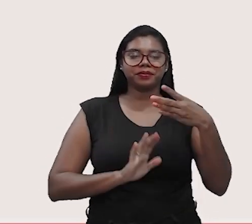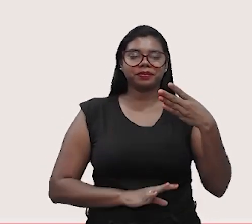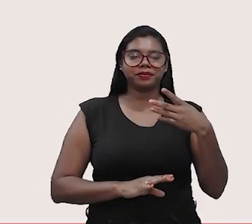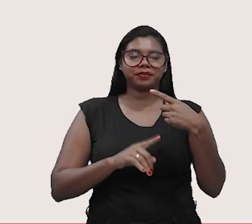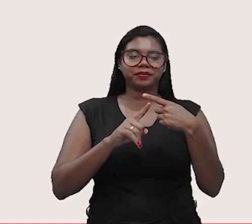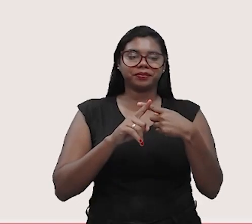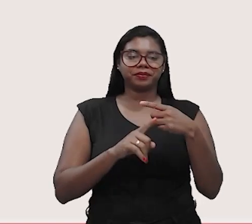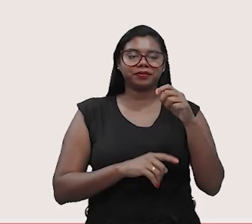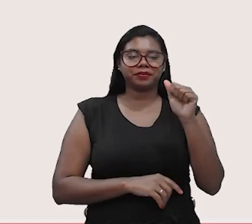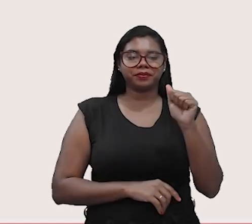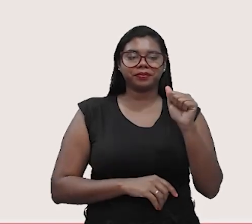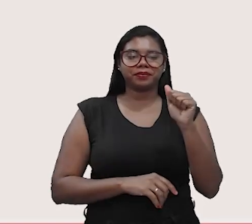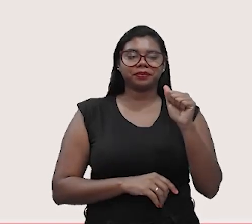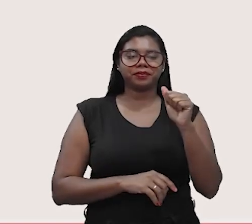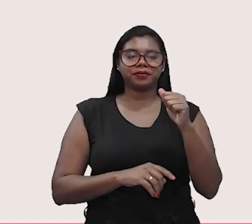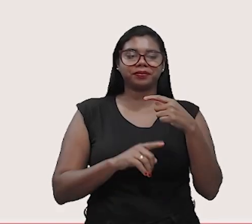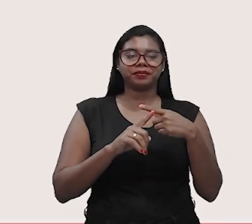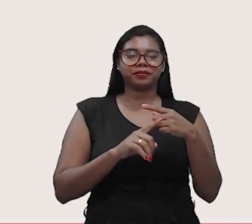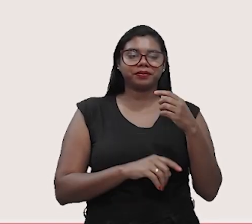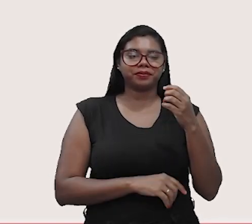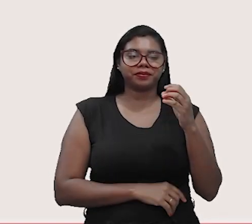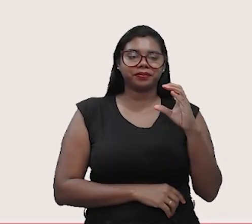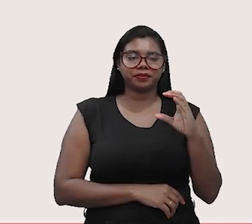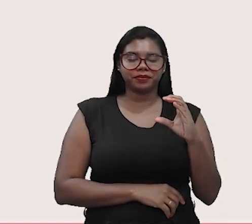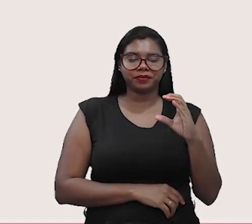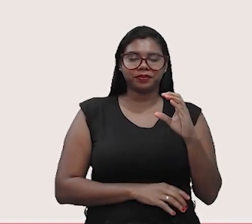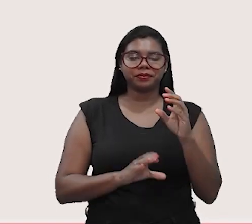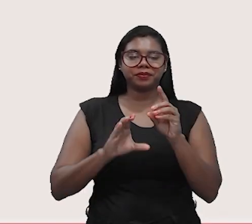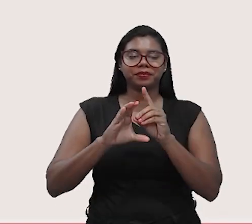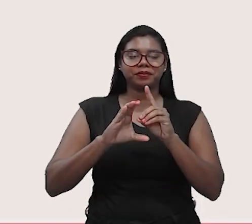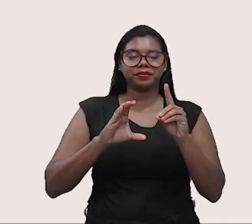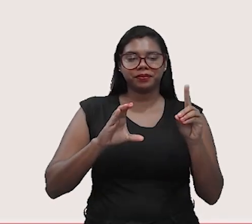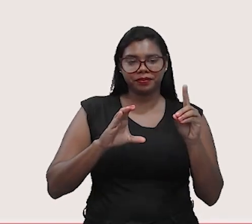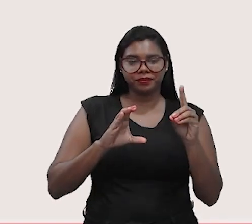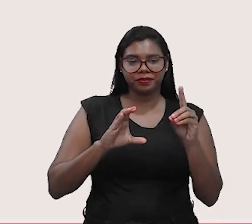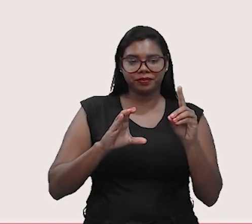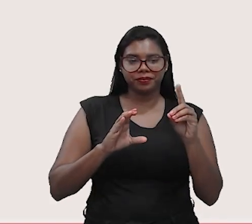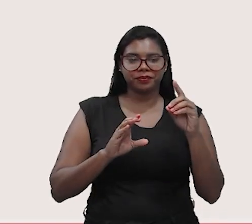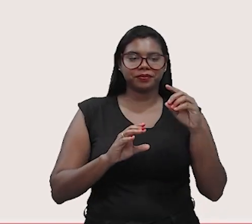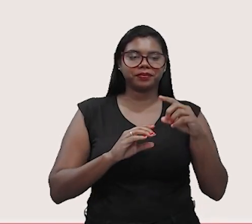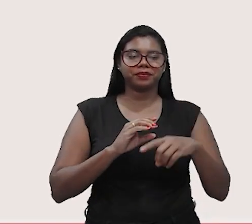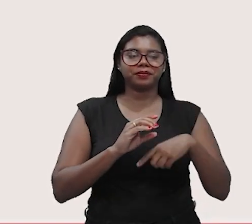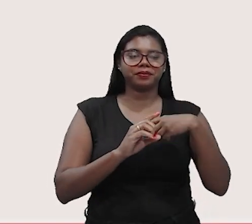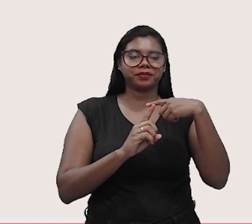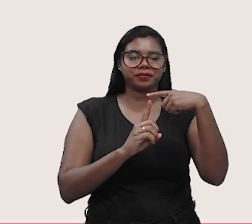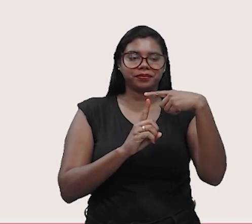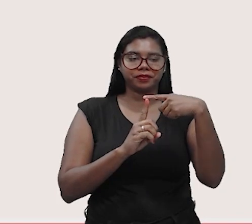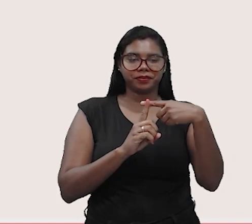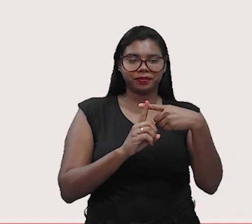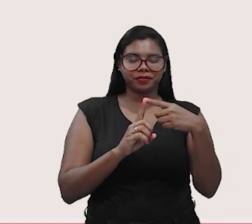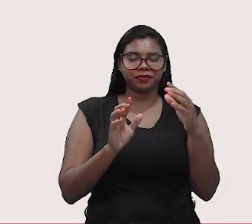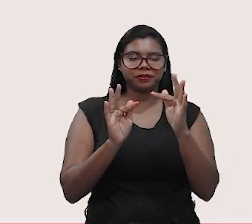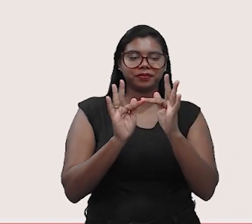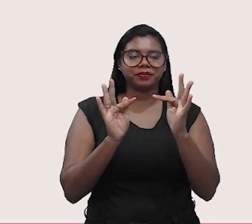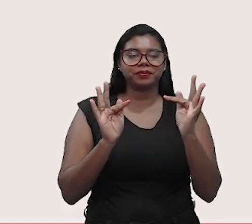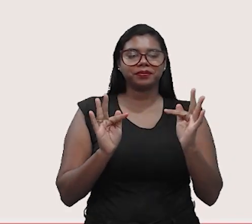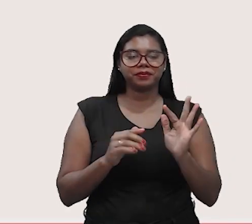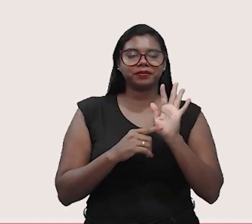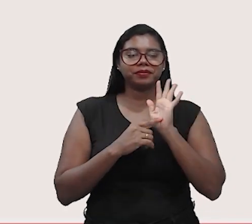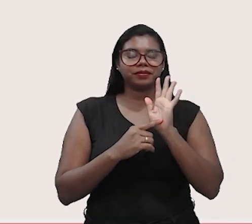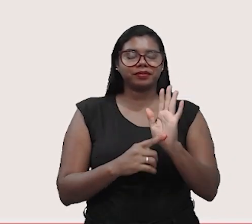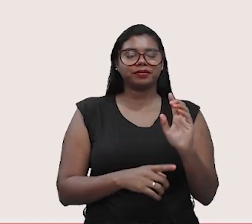c. Esse delta, galera, é quando ele é positivo, a função quadrática vai apresentar para a gente